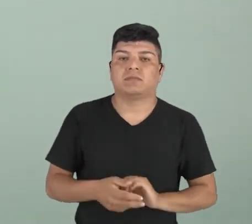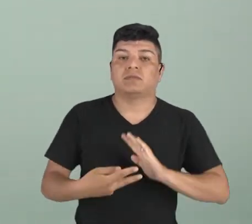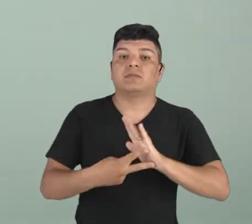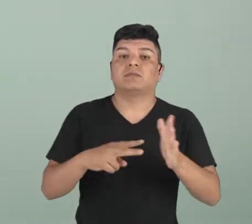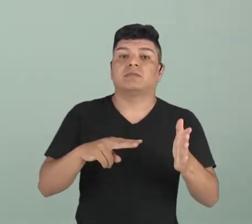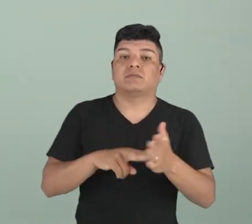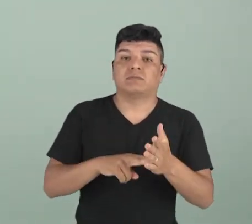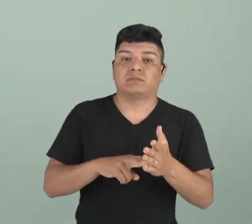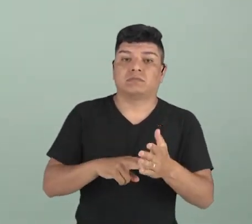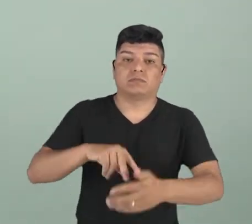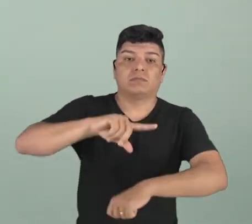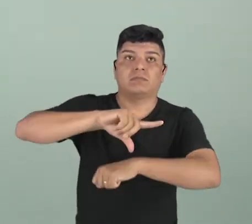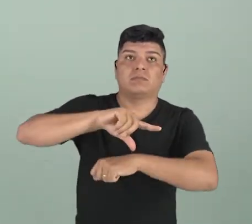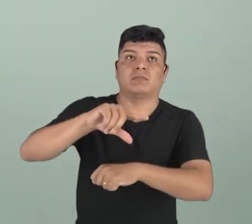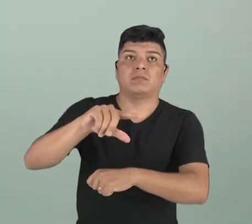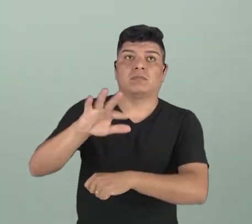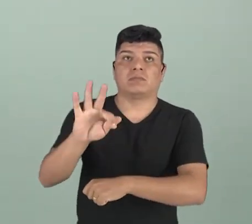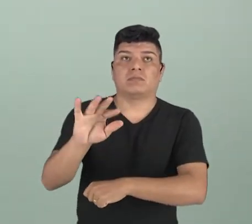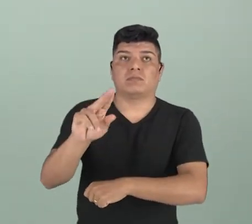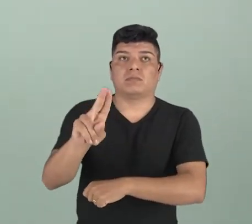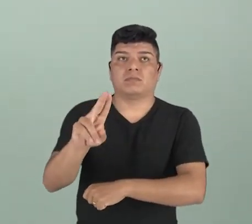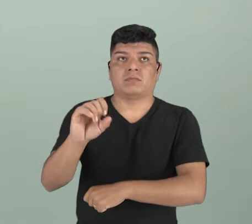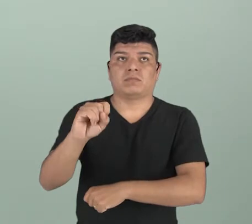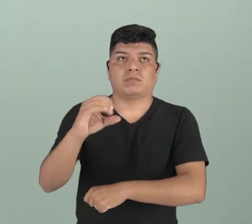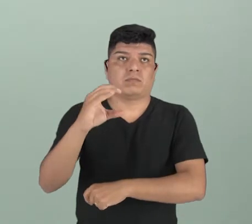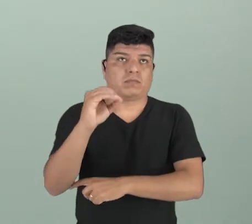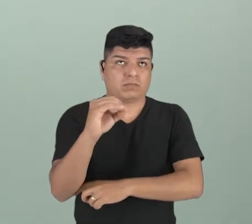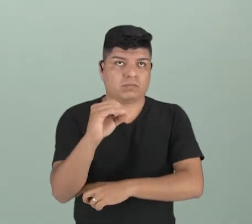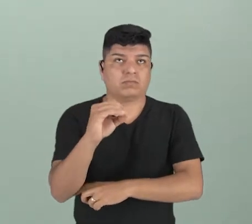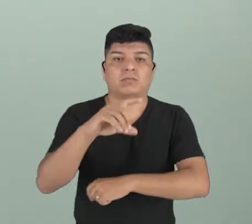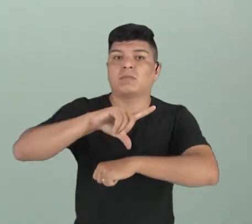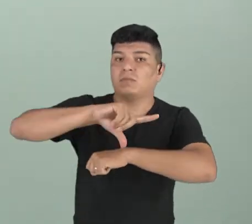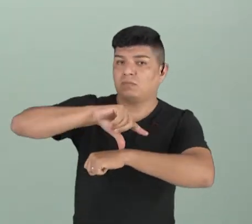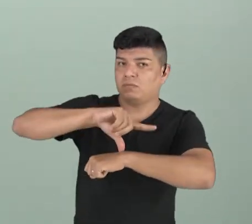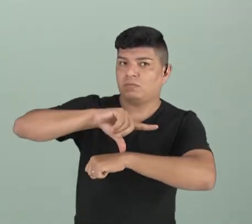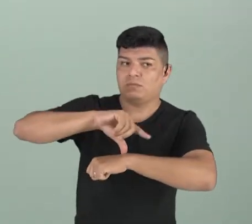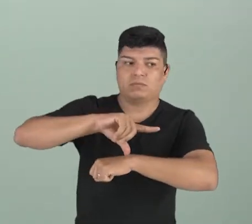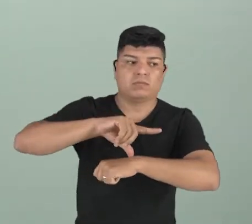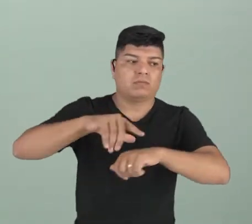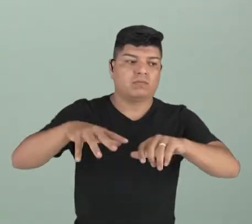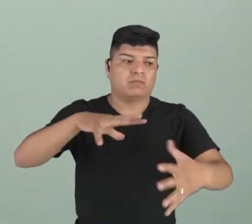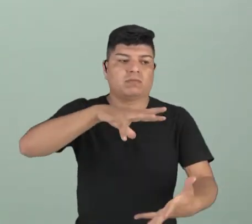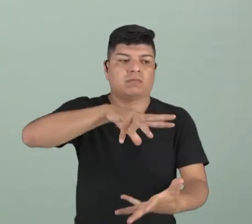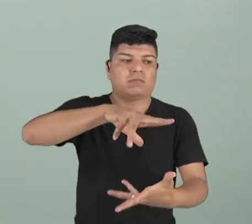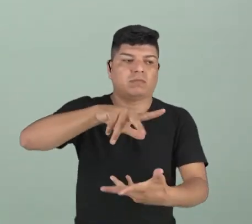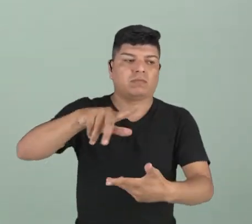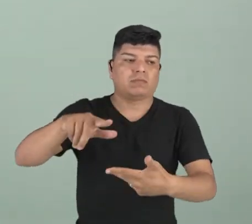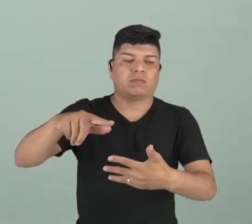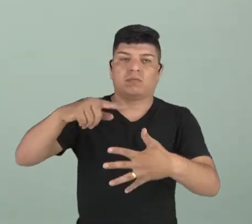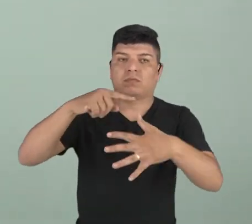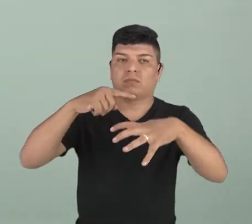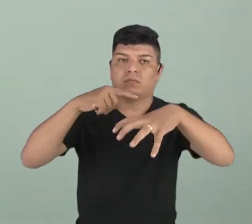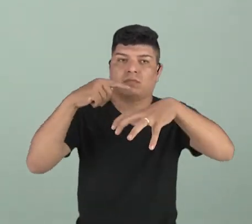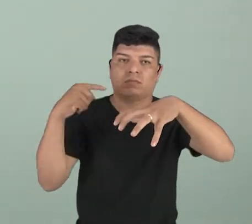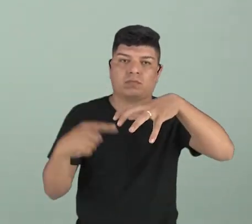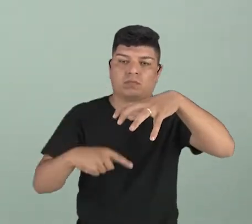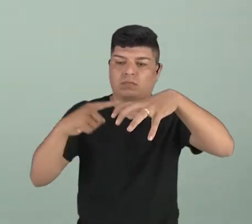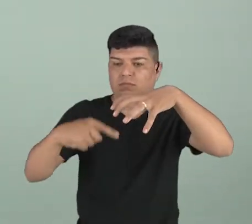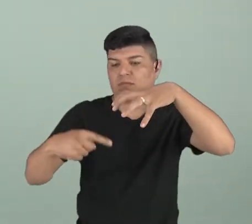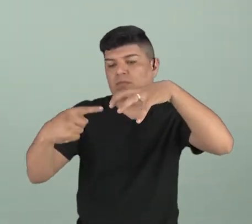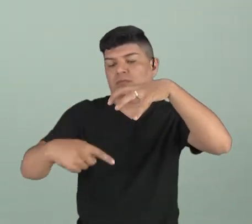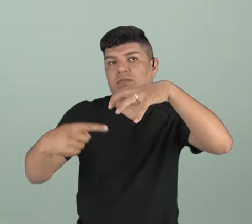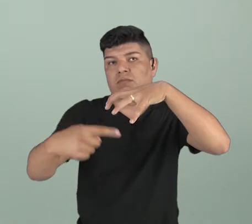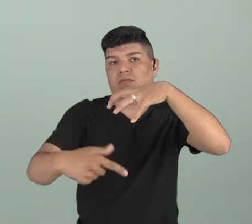é fuso horário? Os fusos horários, também chamados de zonas horárias, são cada um dos